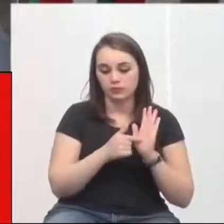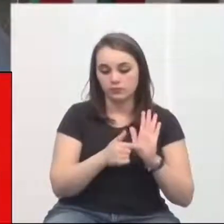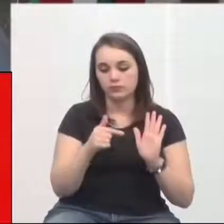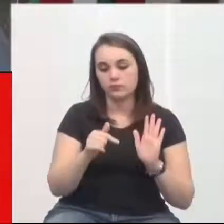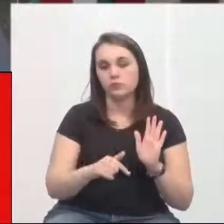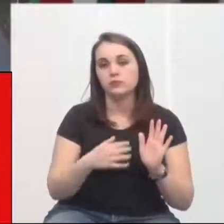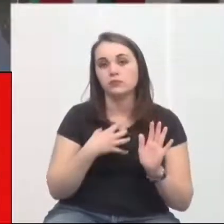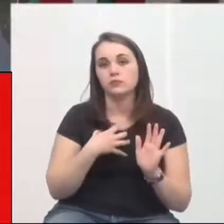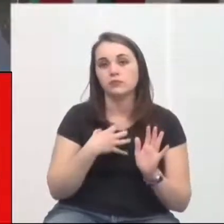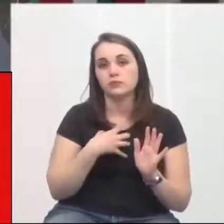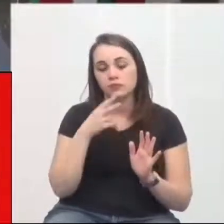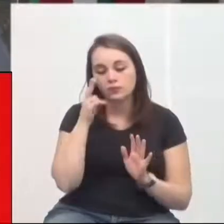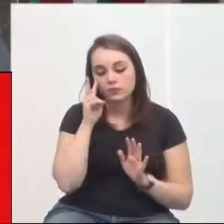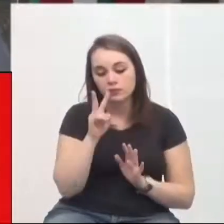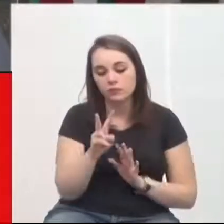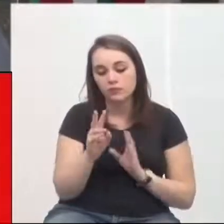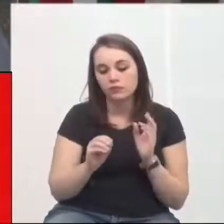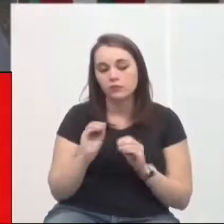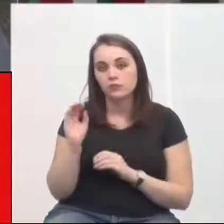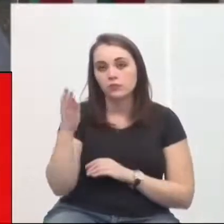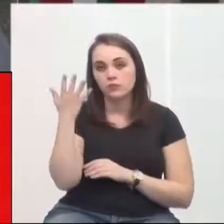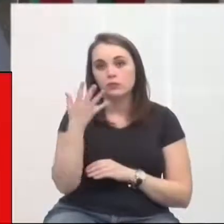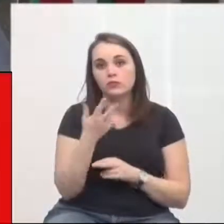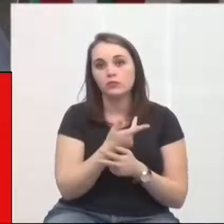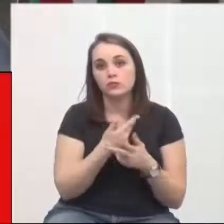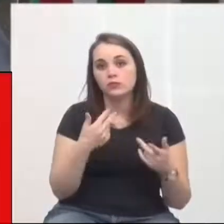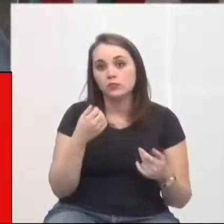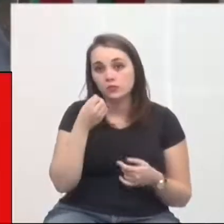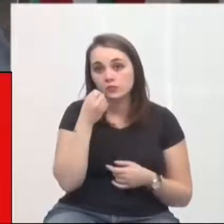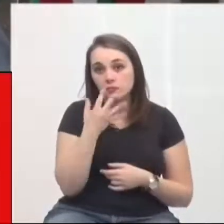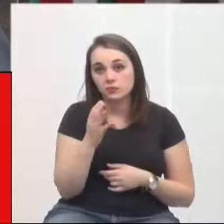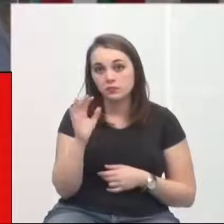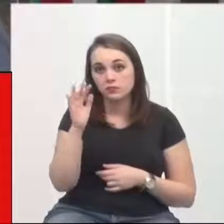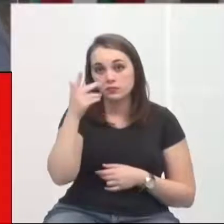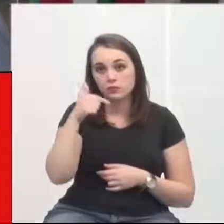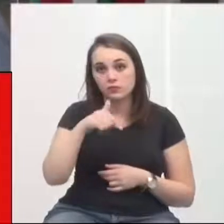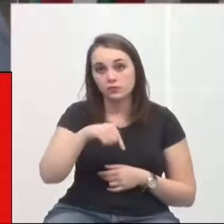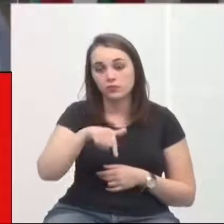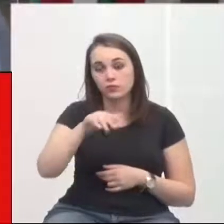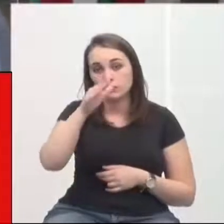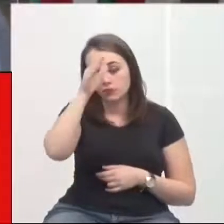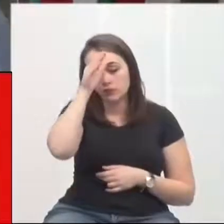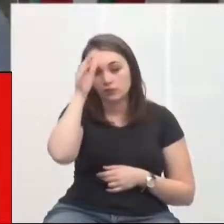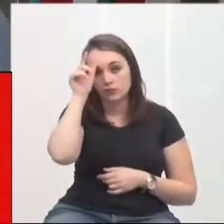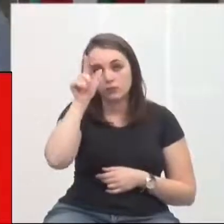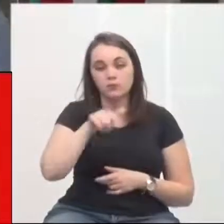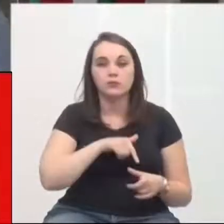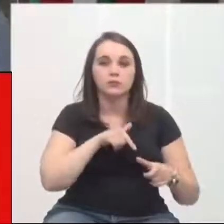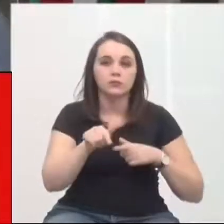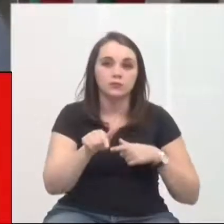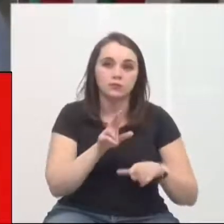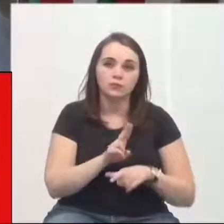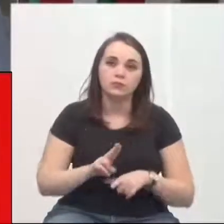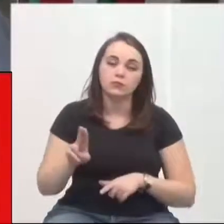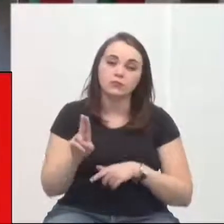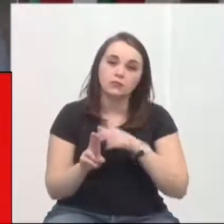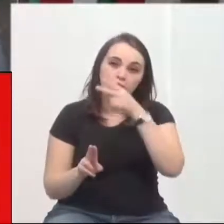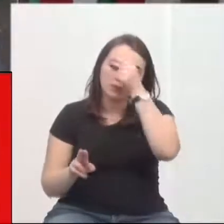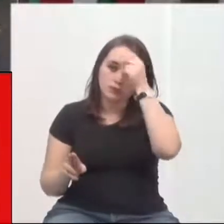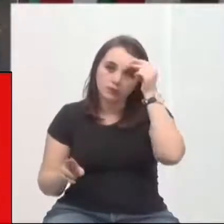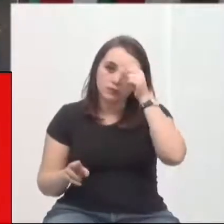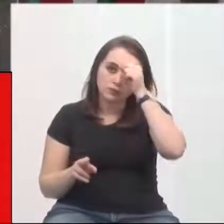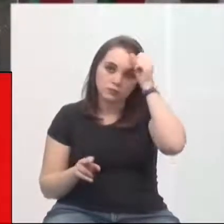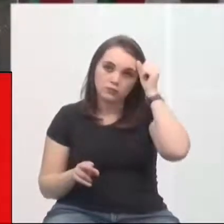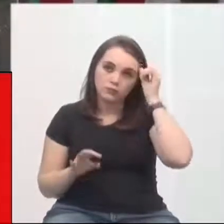para sentir o clima. E o clima é bom. O clima na nossa cidade é obras, através do prefeito Clécio Salvaro. Em cada canto